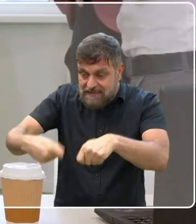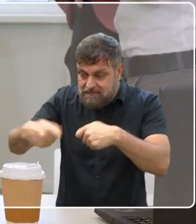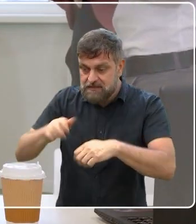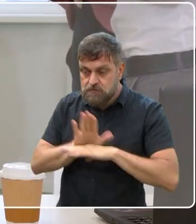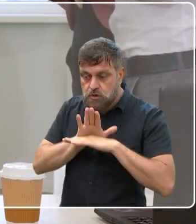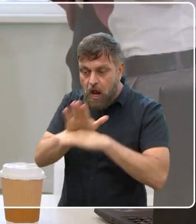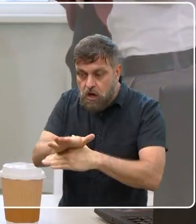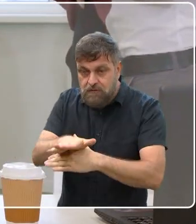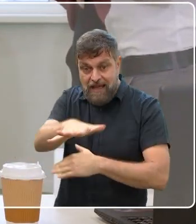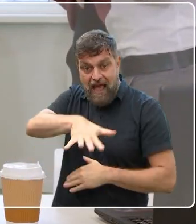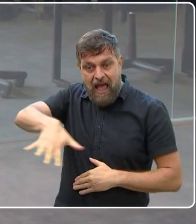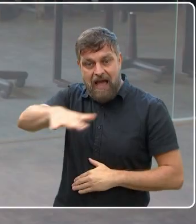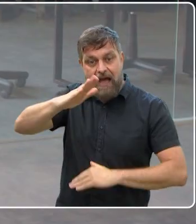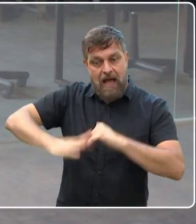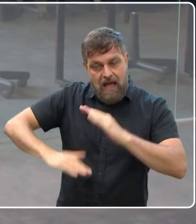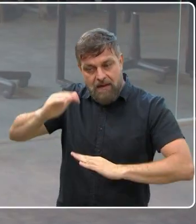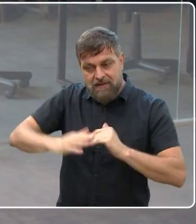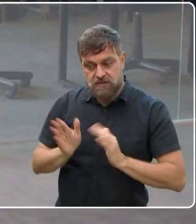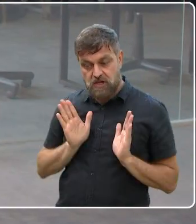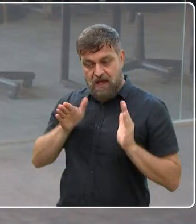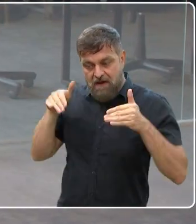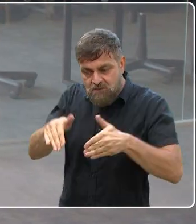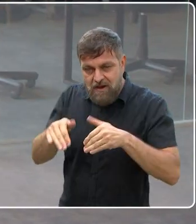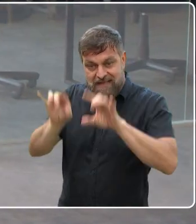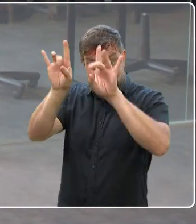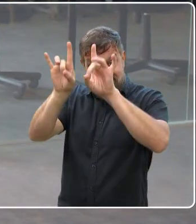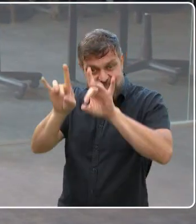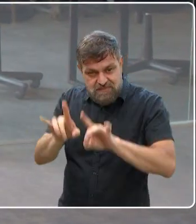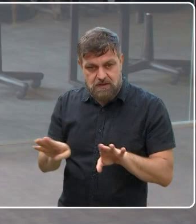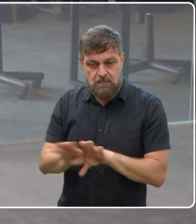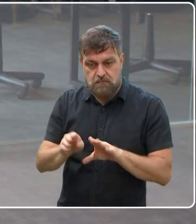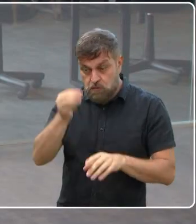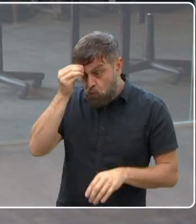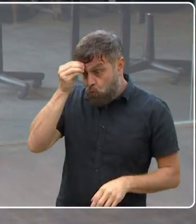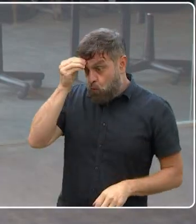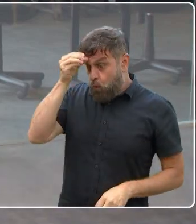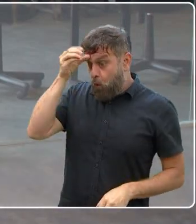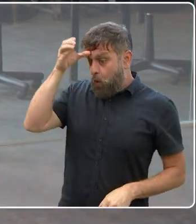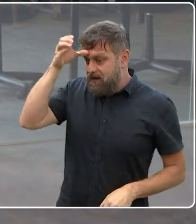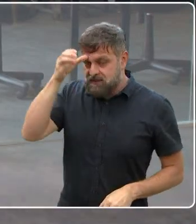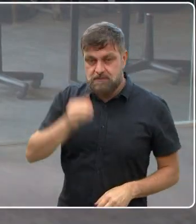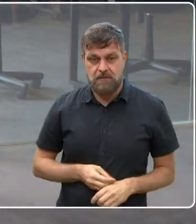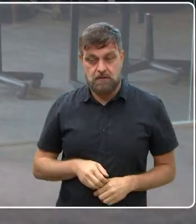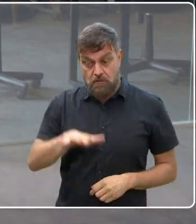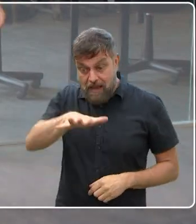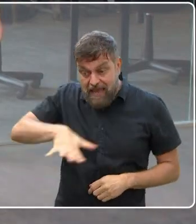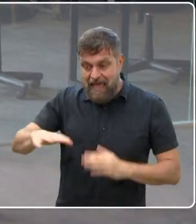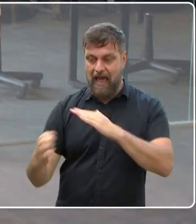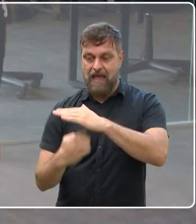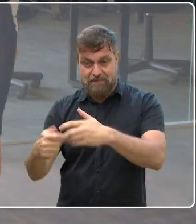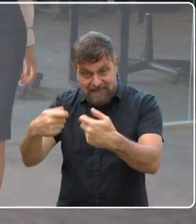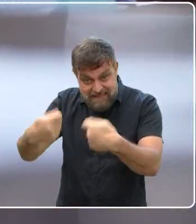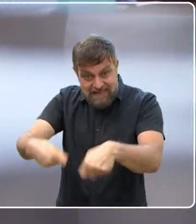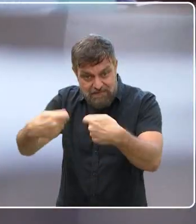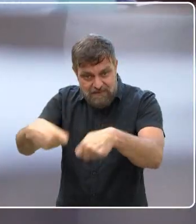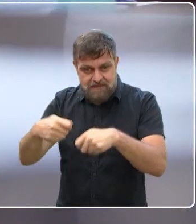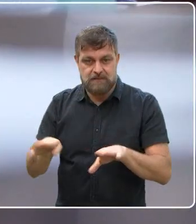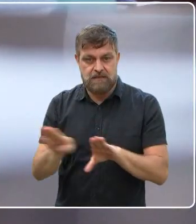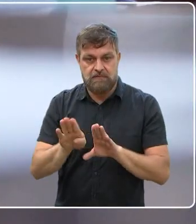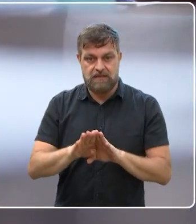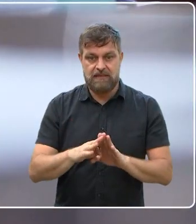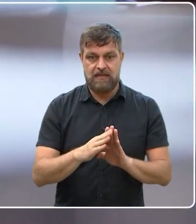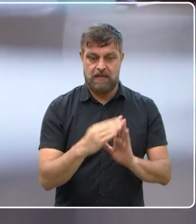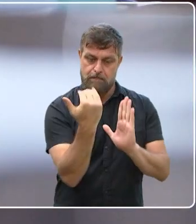possui em alguma atividade e se especialize ou acumule conhecimento sobre algo que ela irá necessitar. Crie